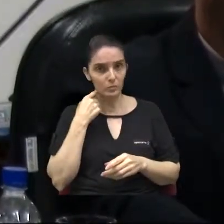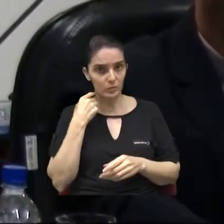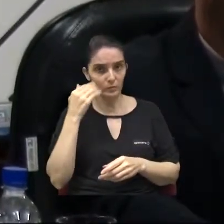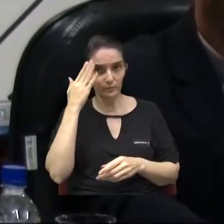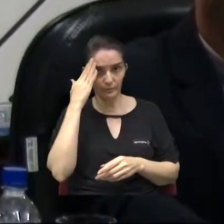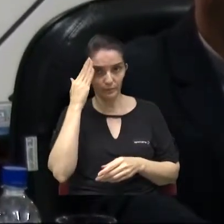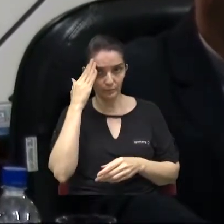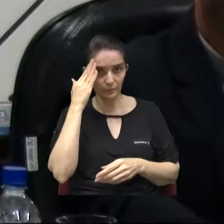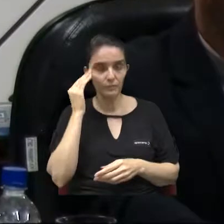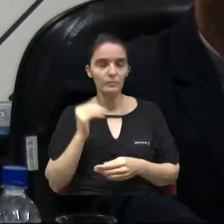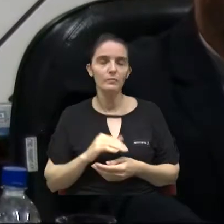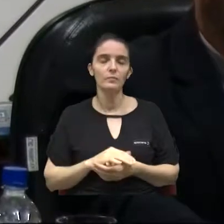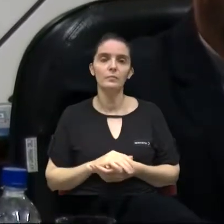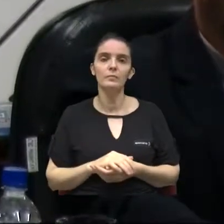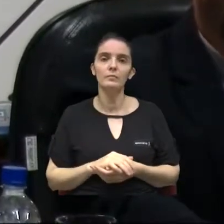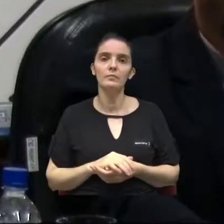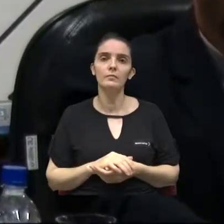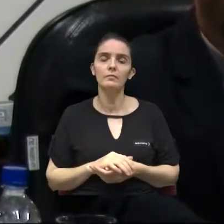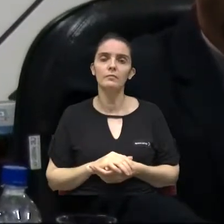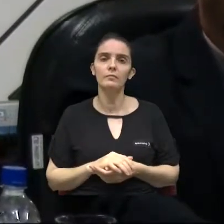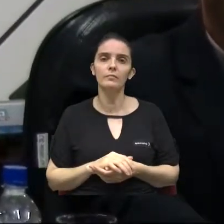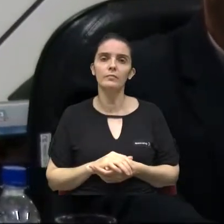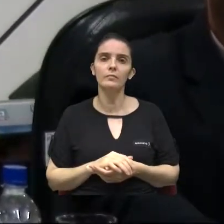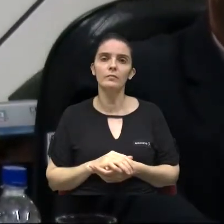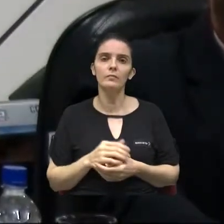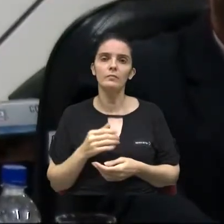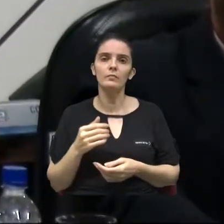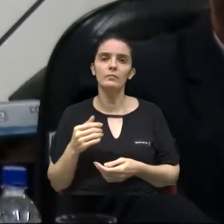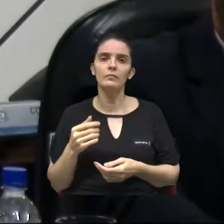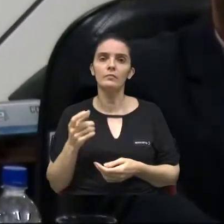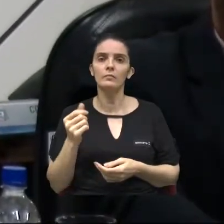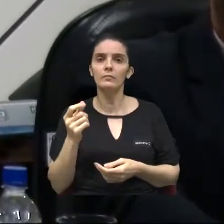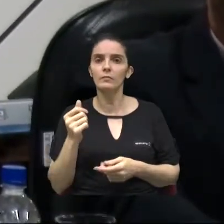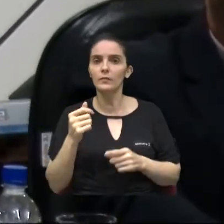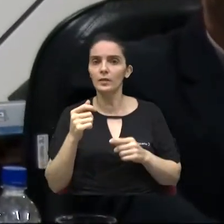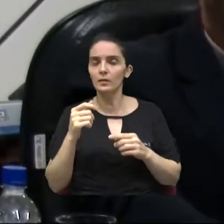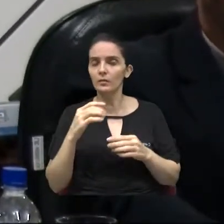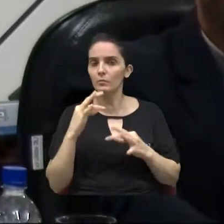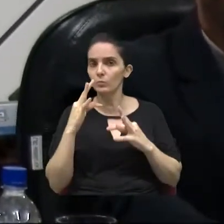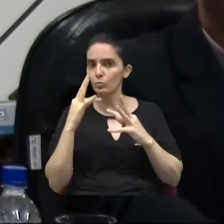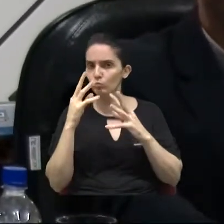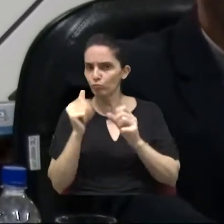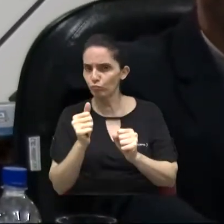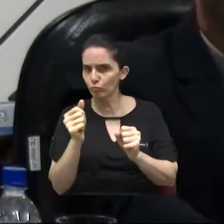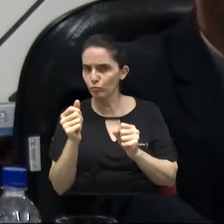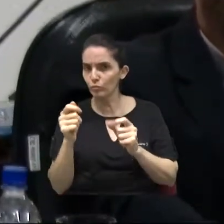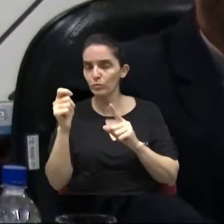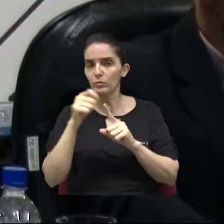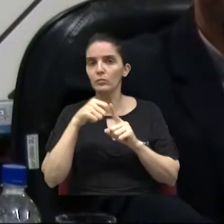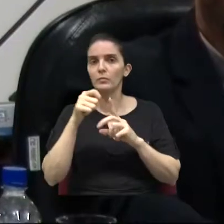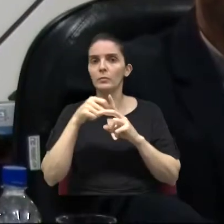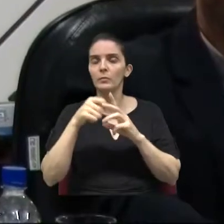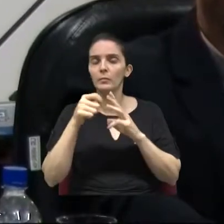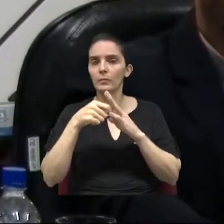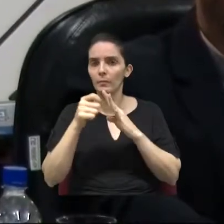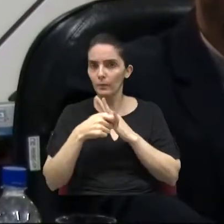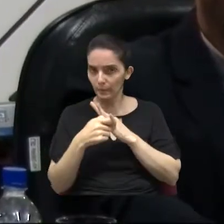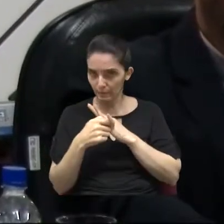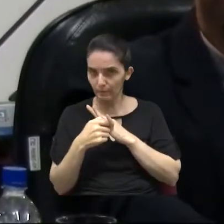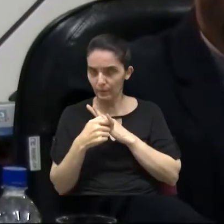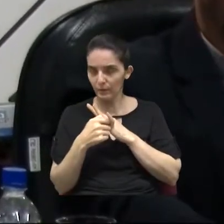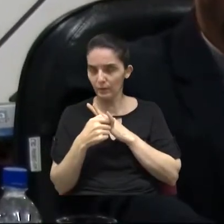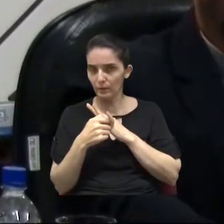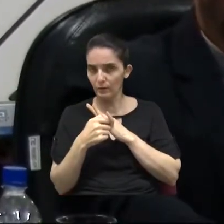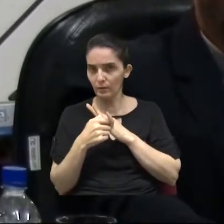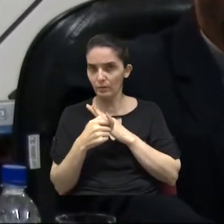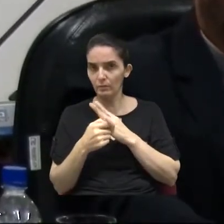até alguns vereadores, é que todo mês, mesmo usando o subsídio, mesmo